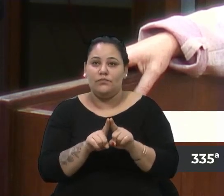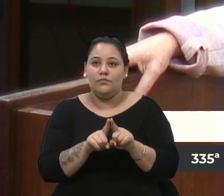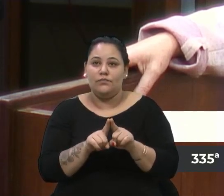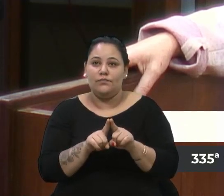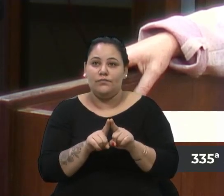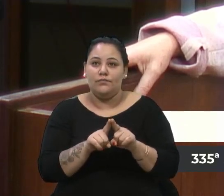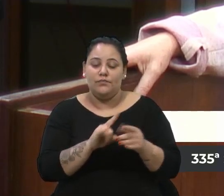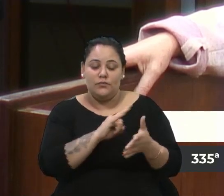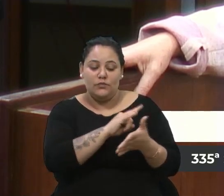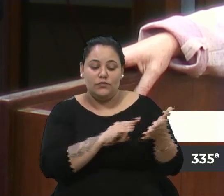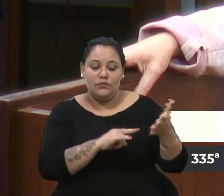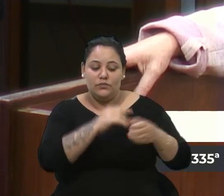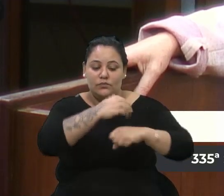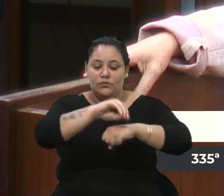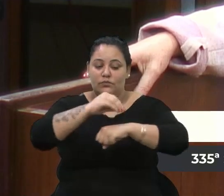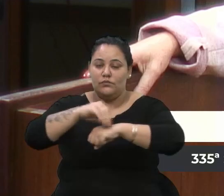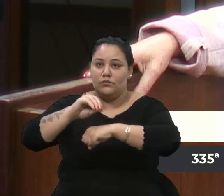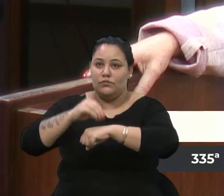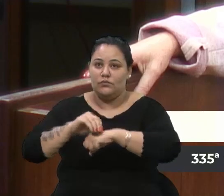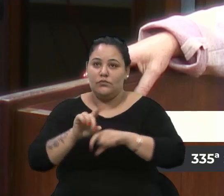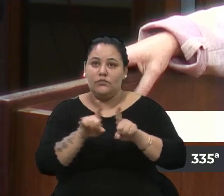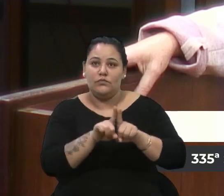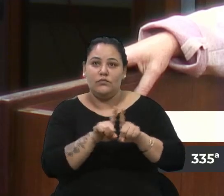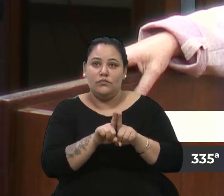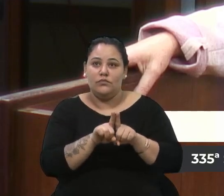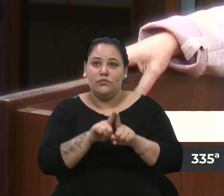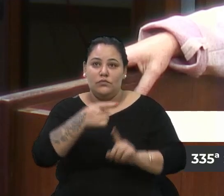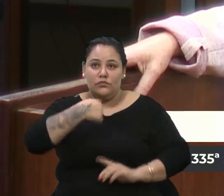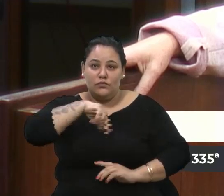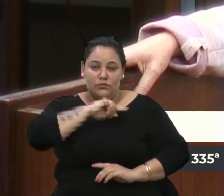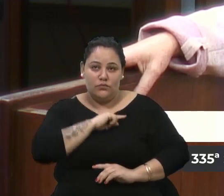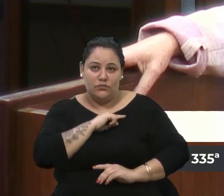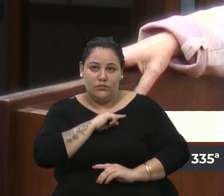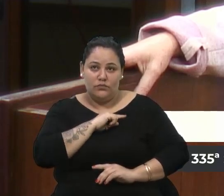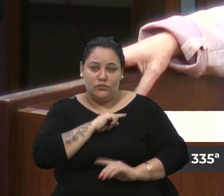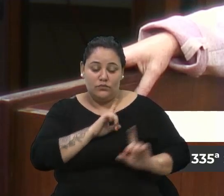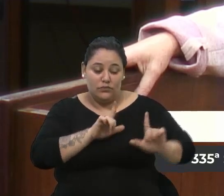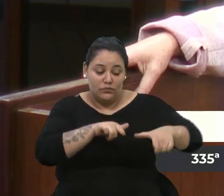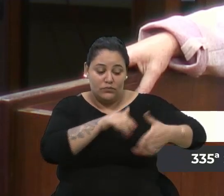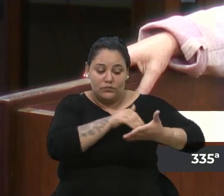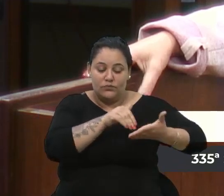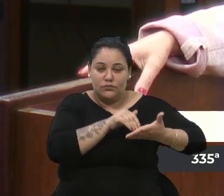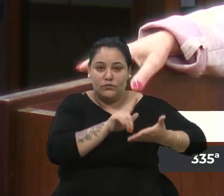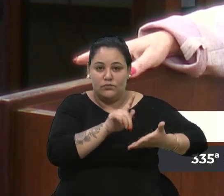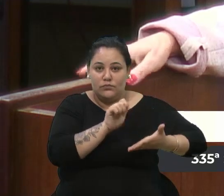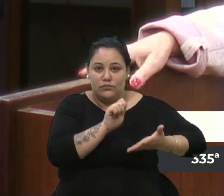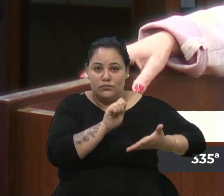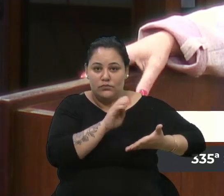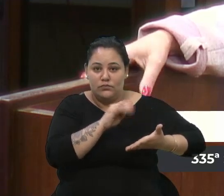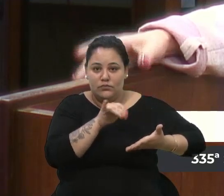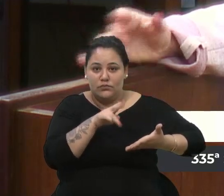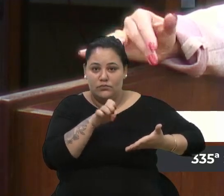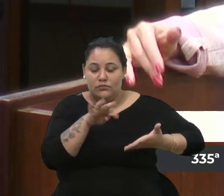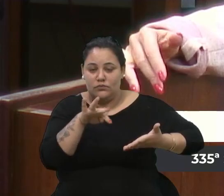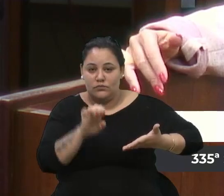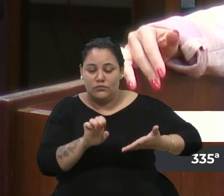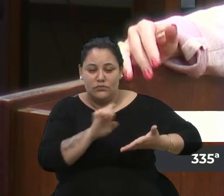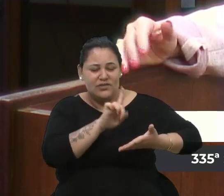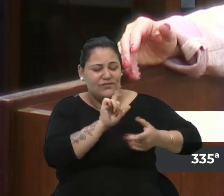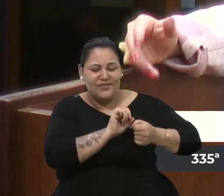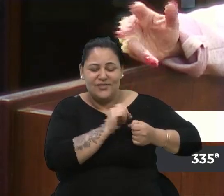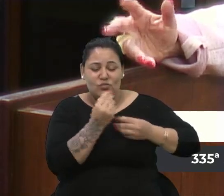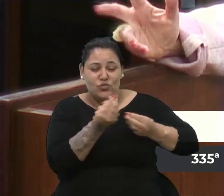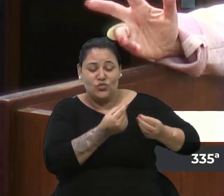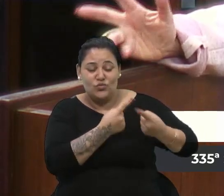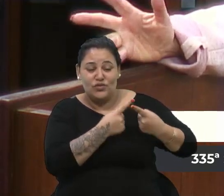de indicações, né? O nosso gabinete não faz muito, porque nós pretendemos que os